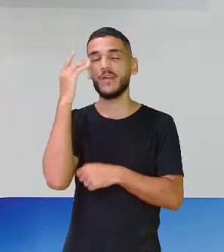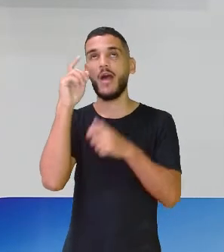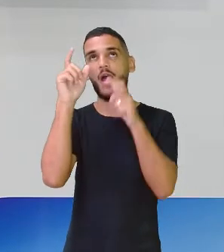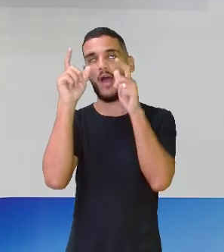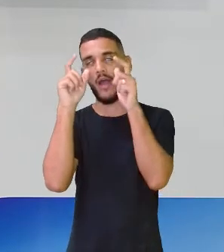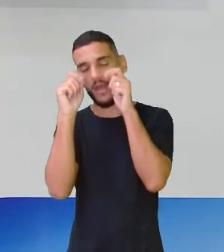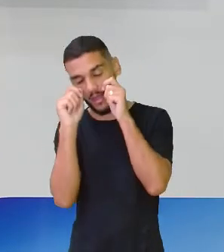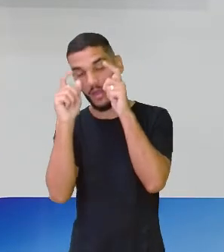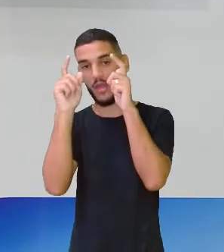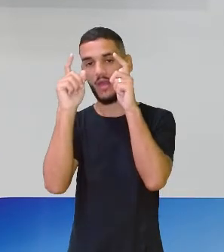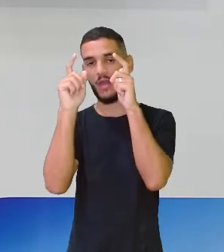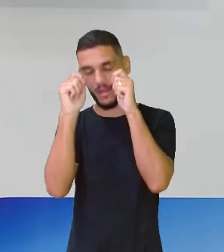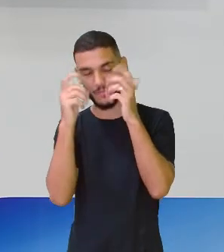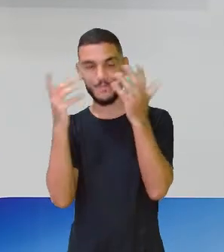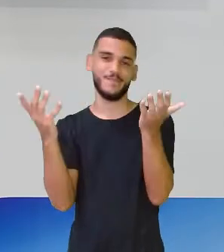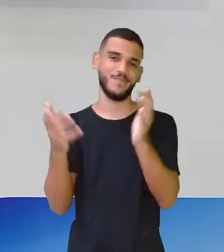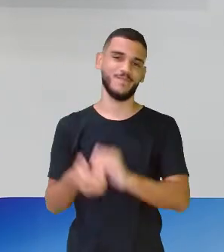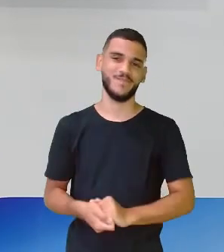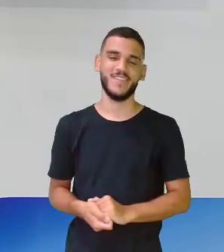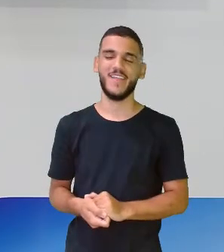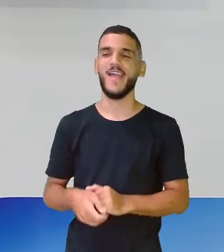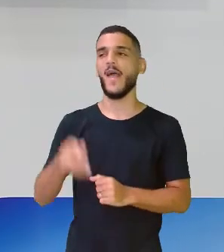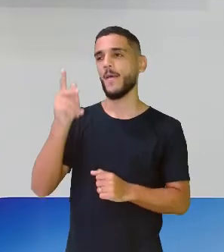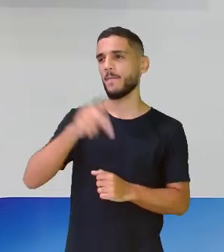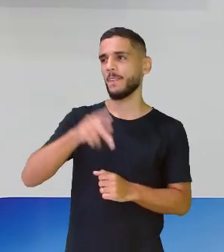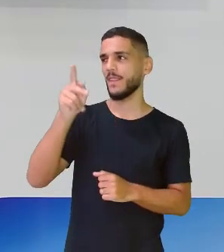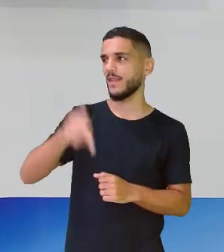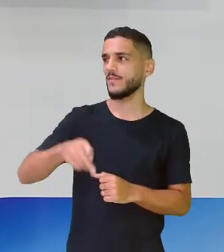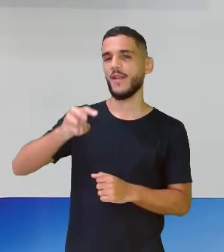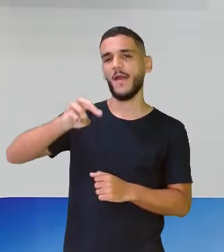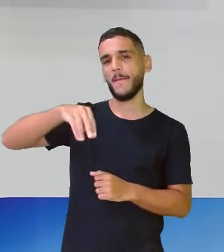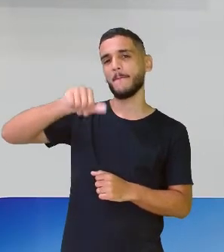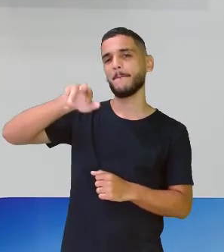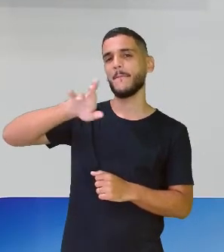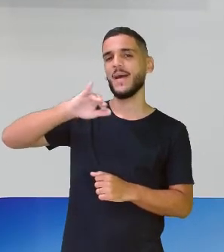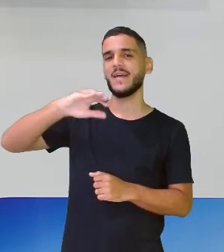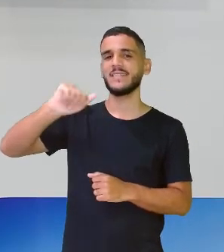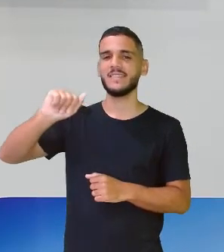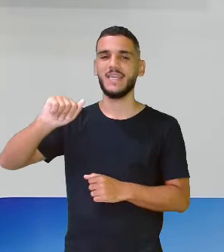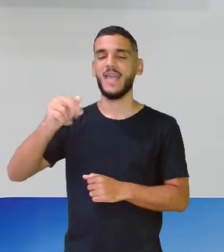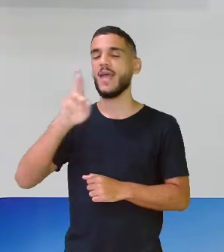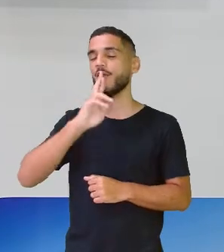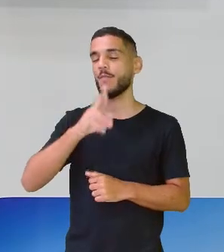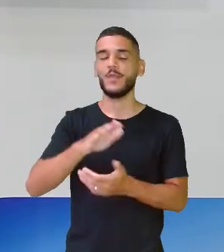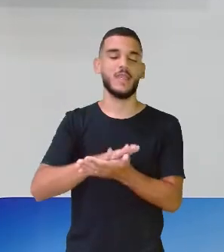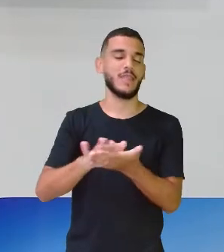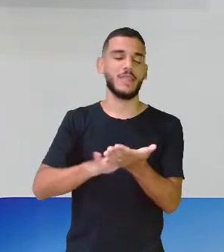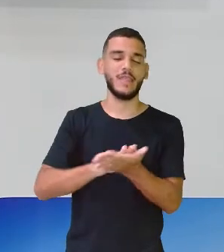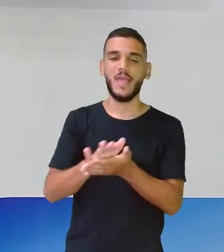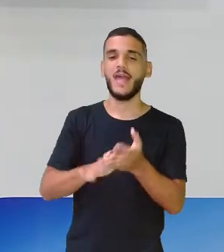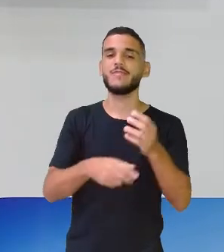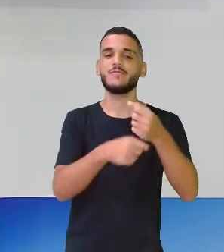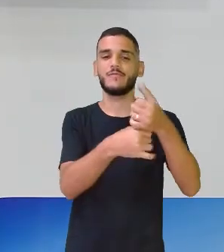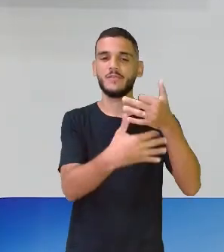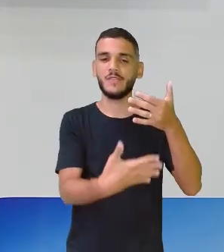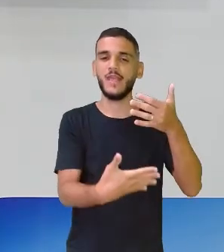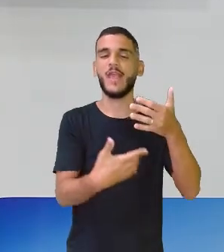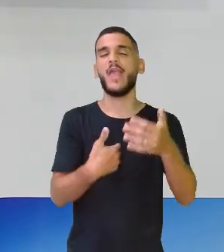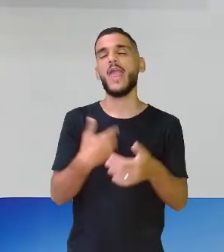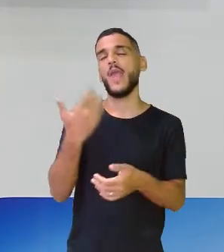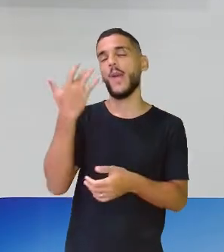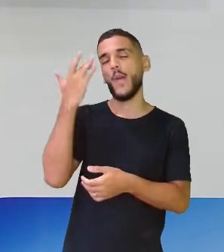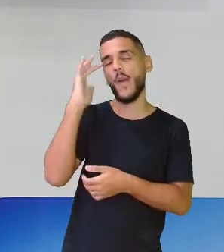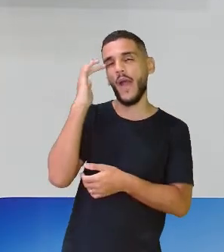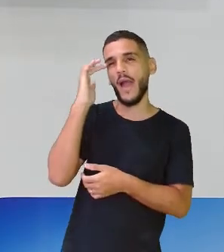precisando. A professora Márcia não falou ainda, quem estava aí no chat, e eu acredito que deva alguém